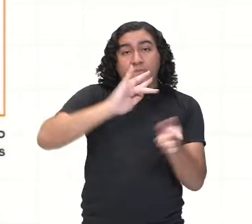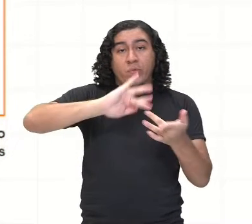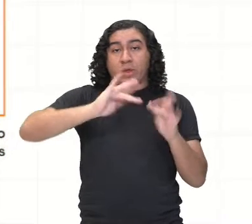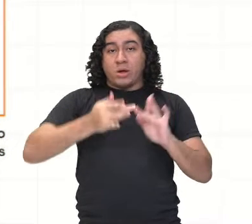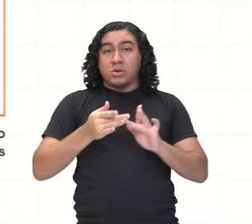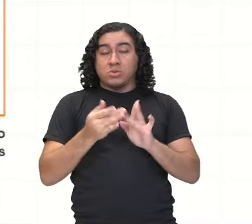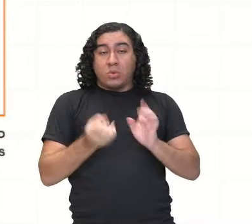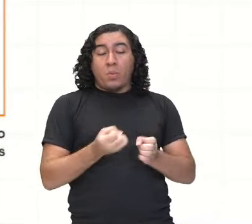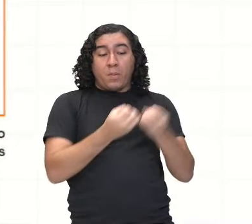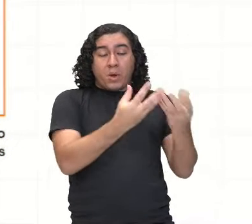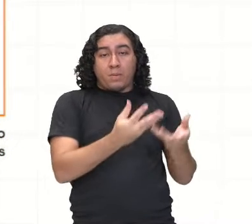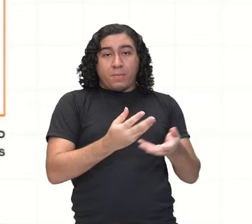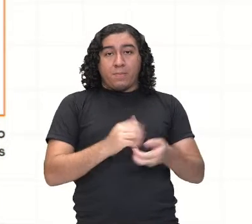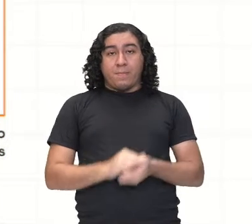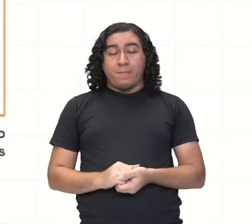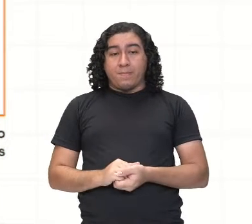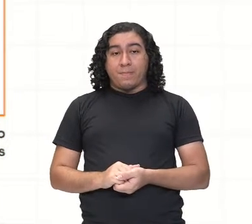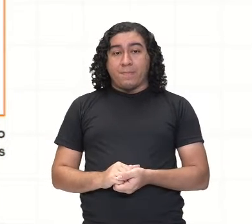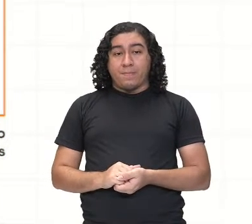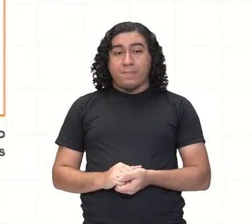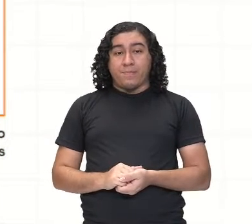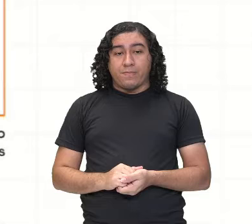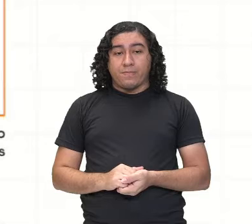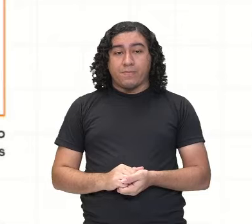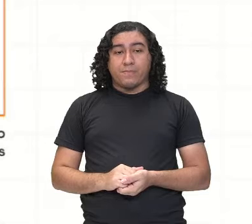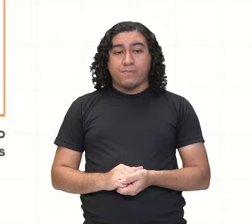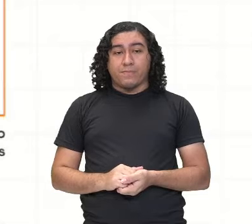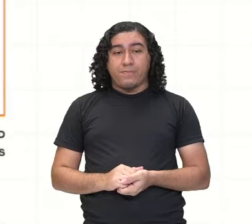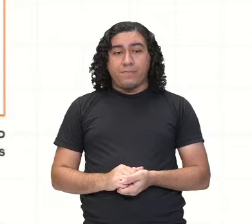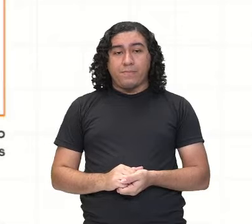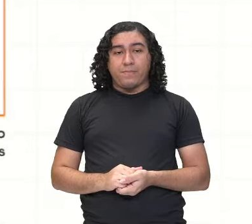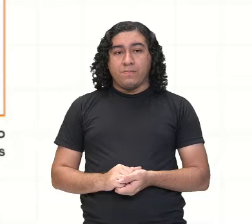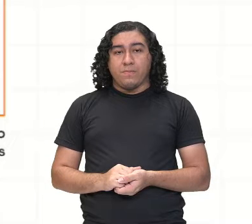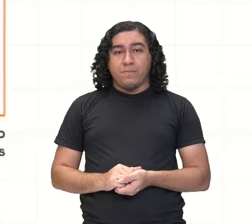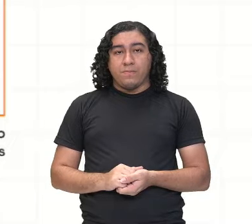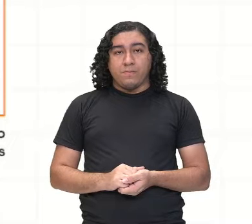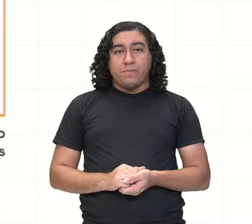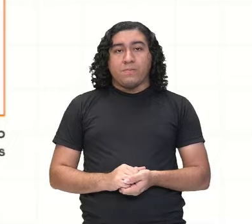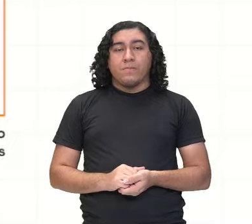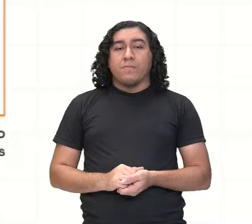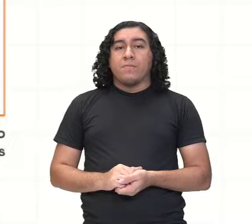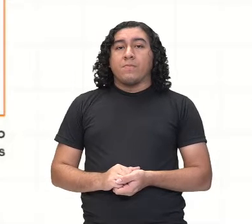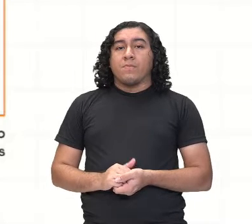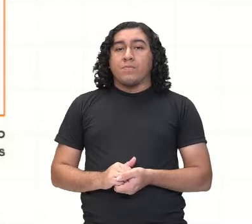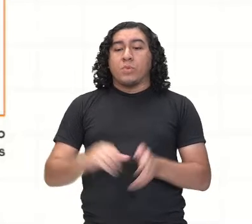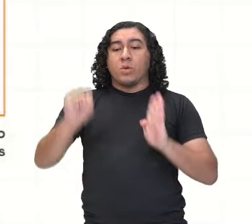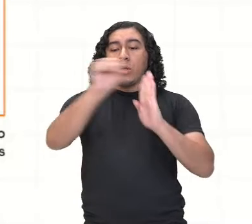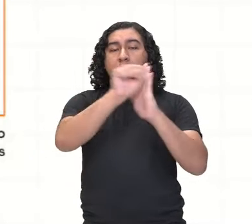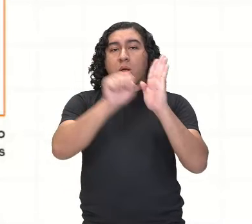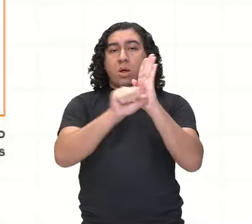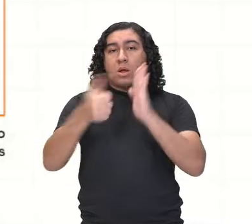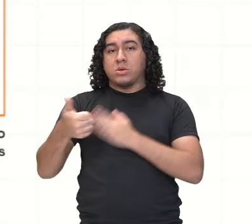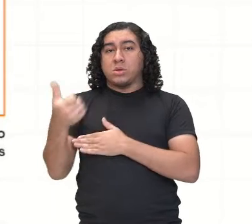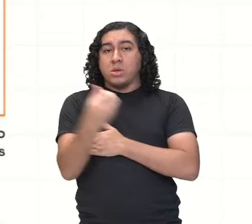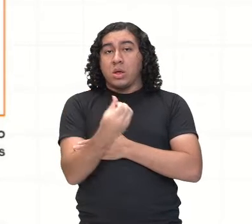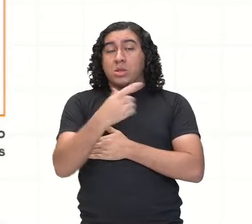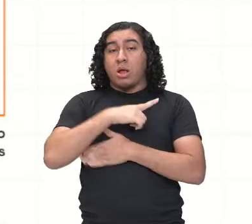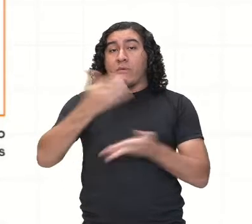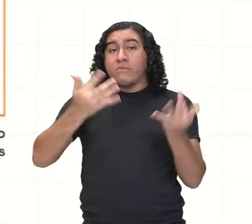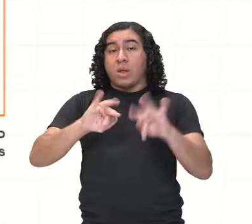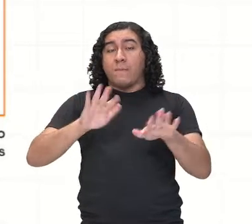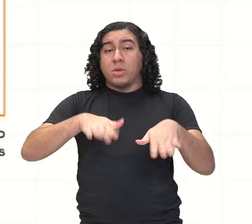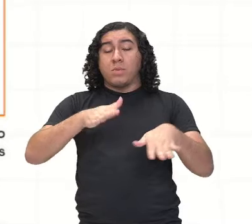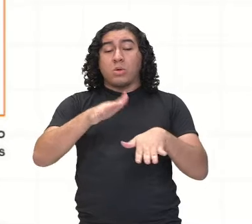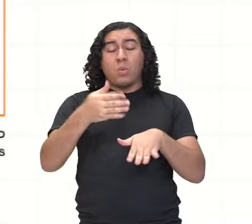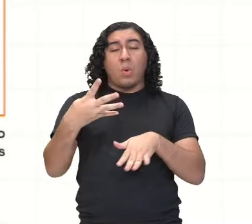Então, até o final do século XVI, nós tínhamos ali uma população inicial com cerca de 40 a 60